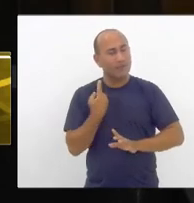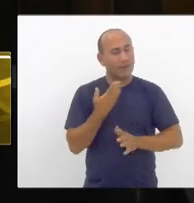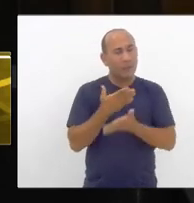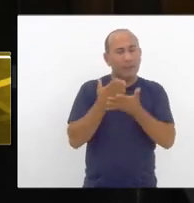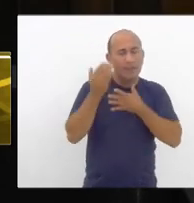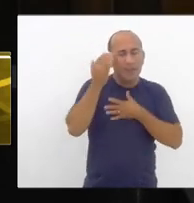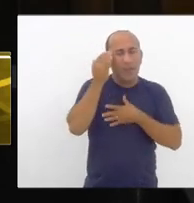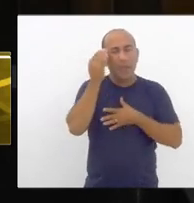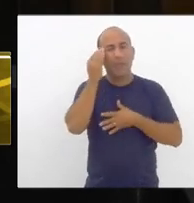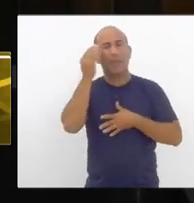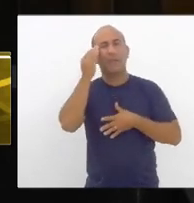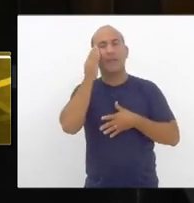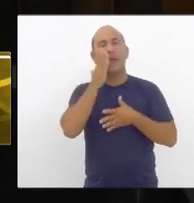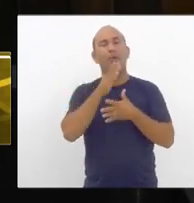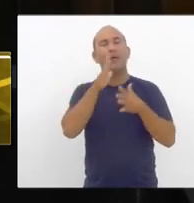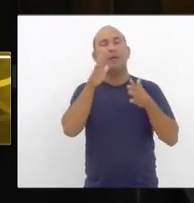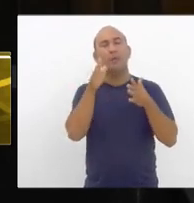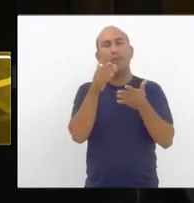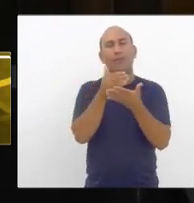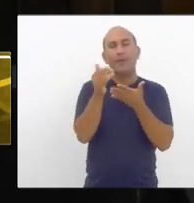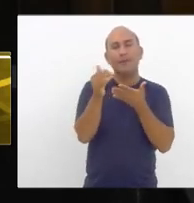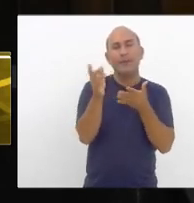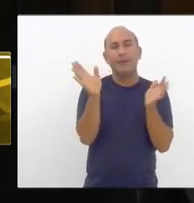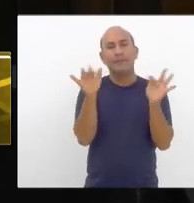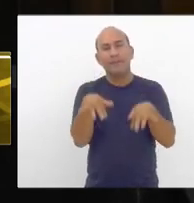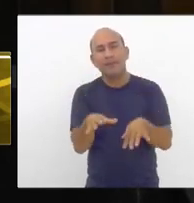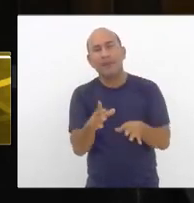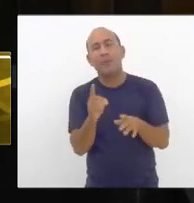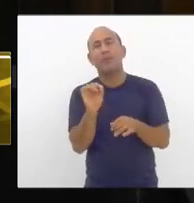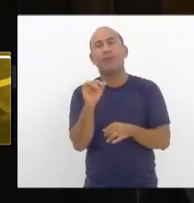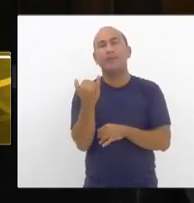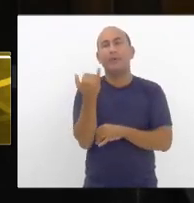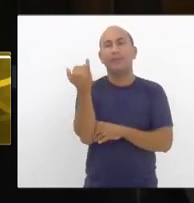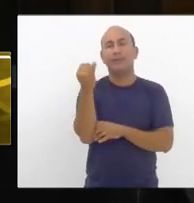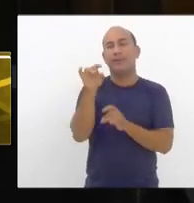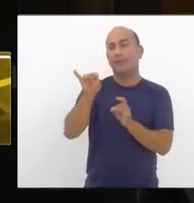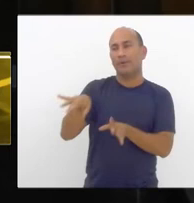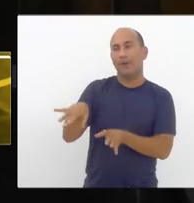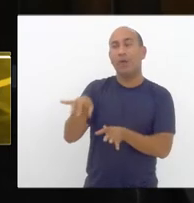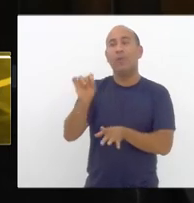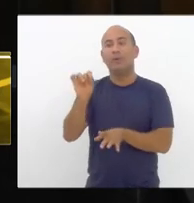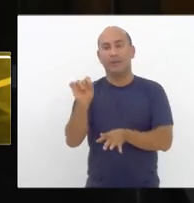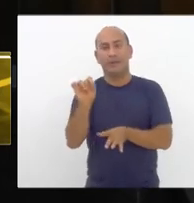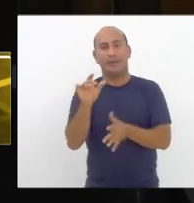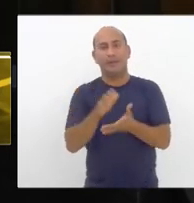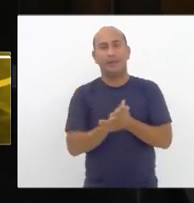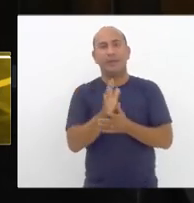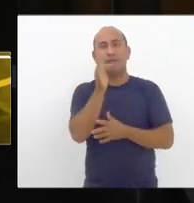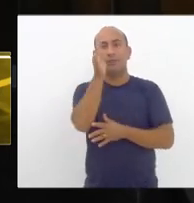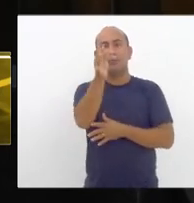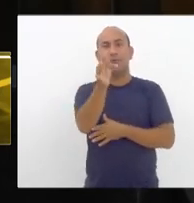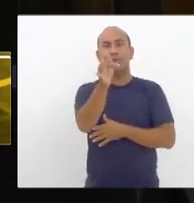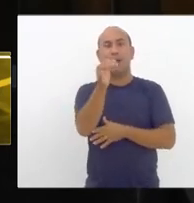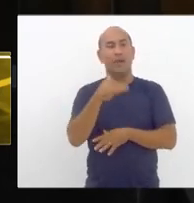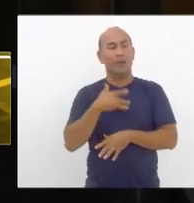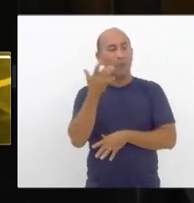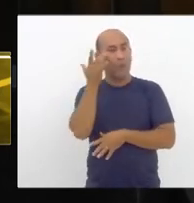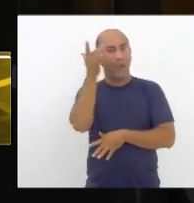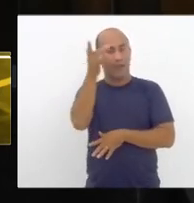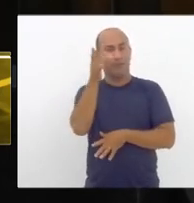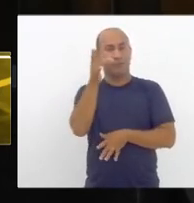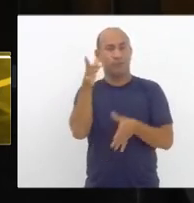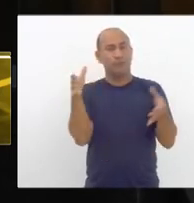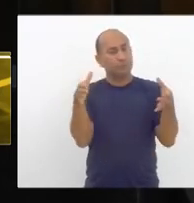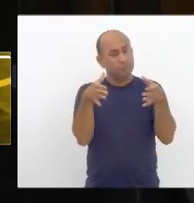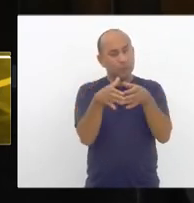quando ele começa quando ele termina que que a gente aprendeu que que é importante deixar para trás e o que que fica para o futuro e eu acho que para o nosso setor